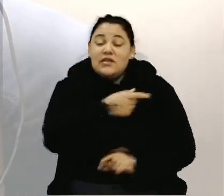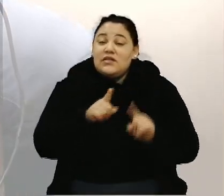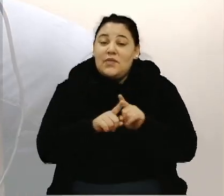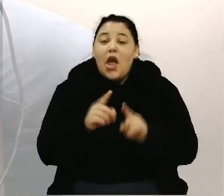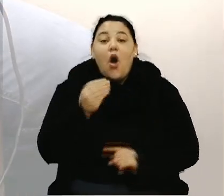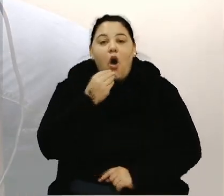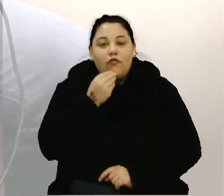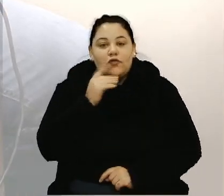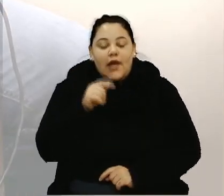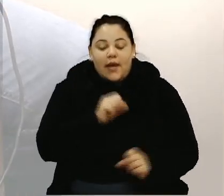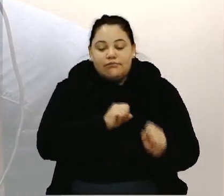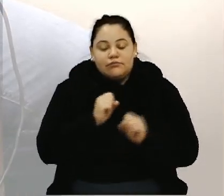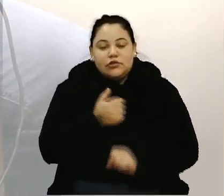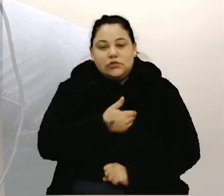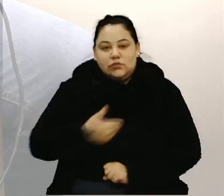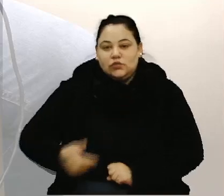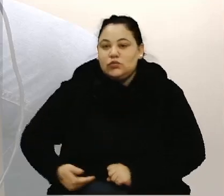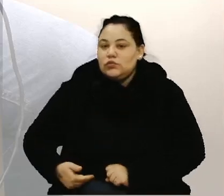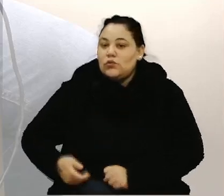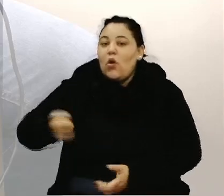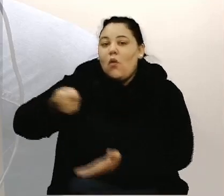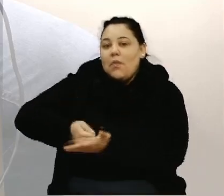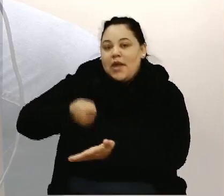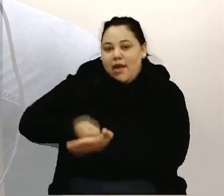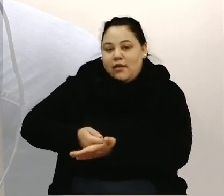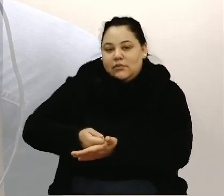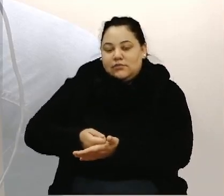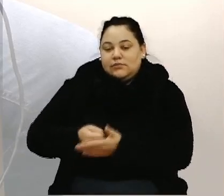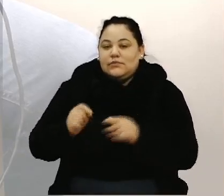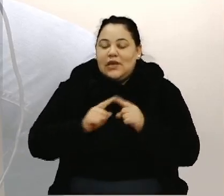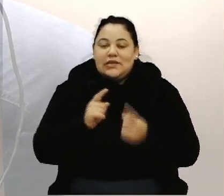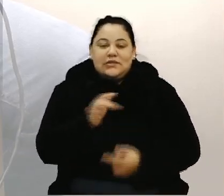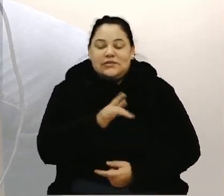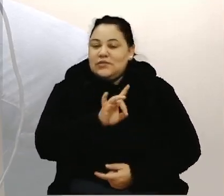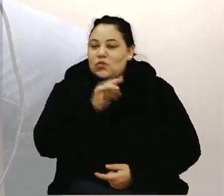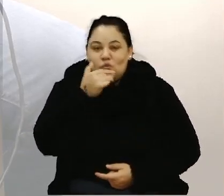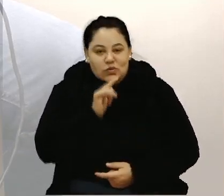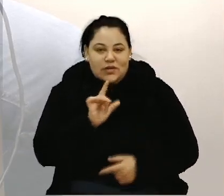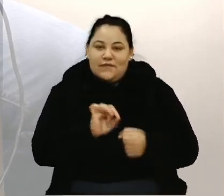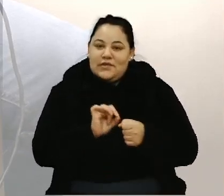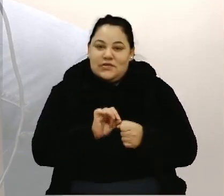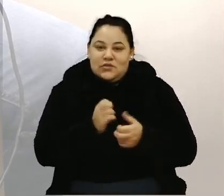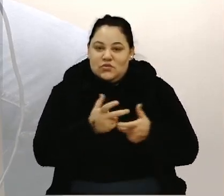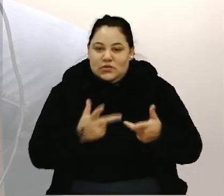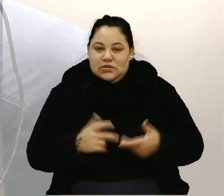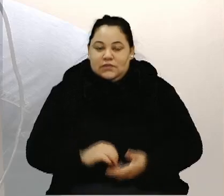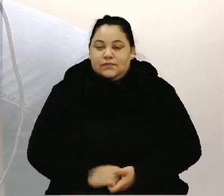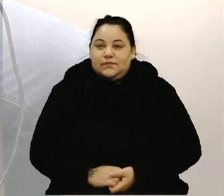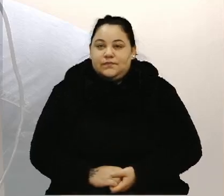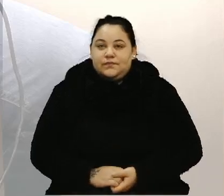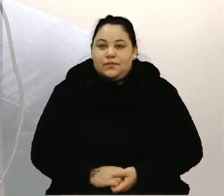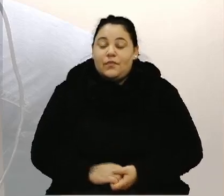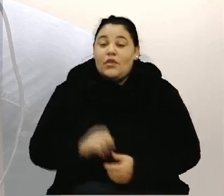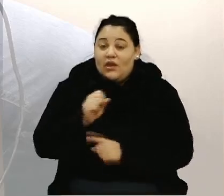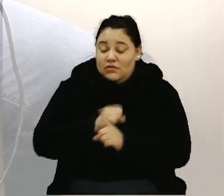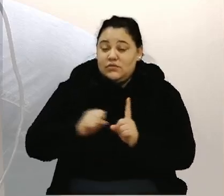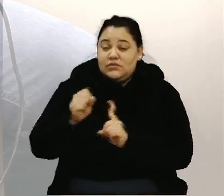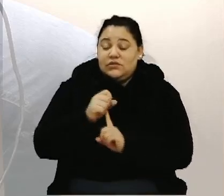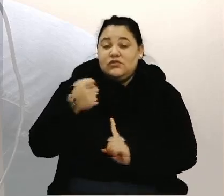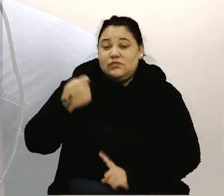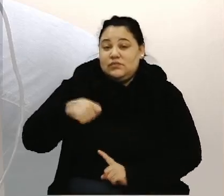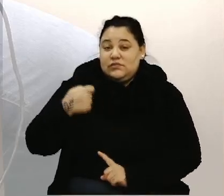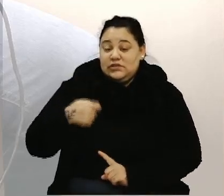obrigação do poder público, mas o poder público nem sempre consegue fazer isso. E a sociedade tem que